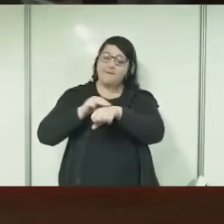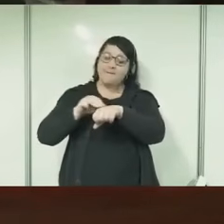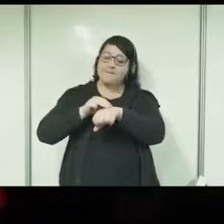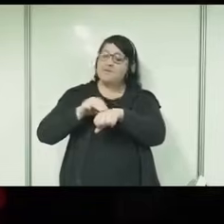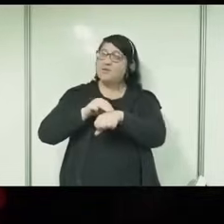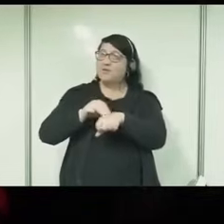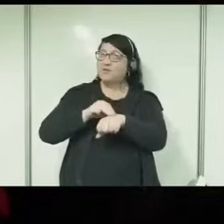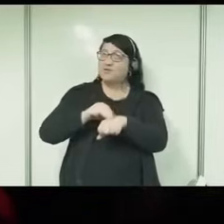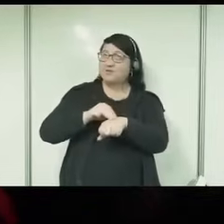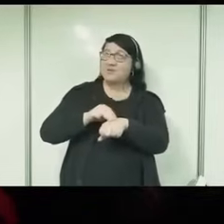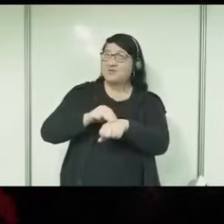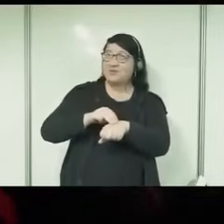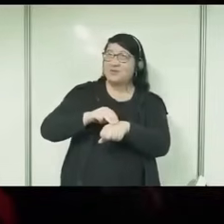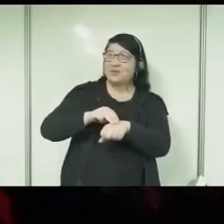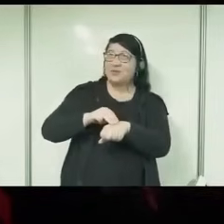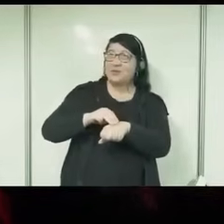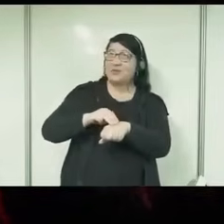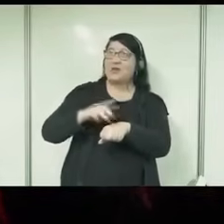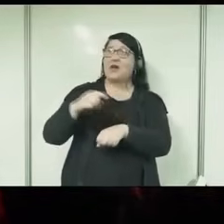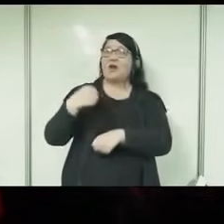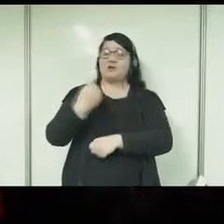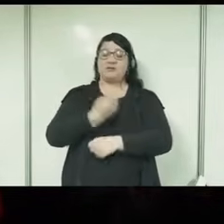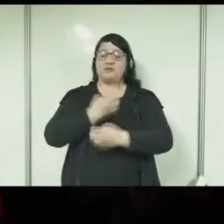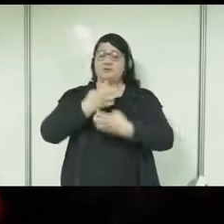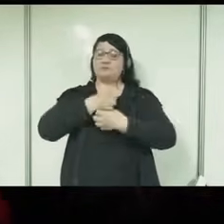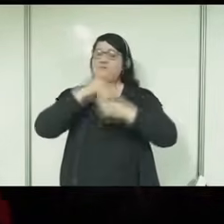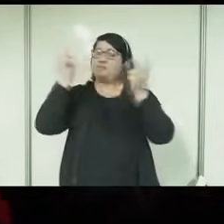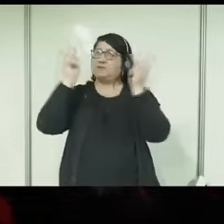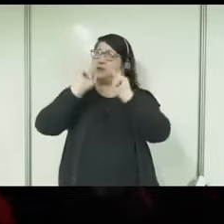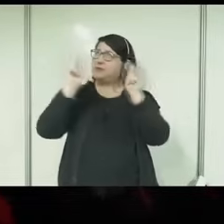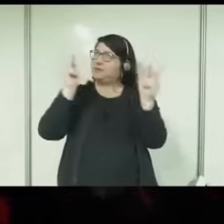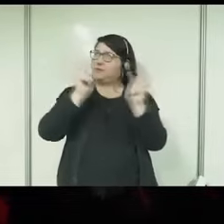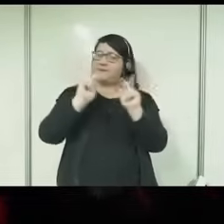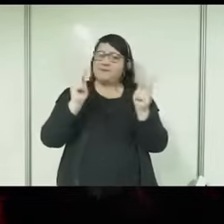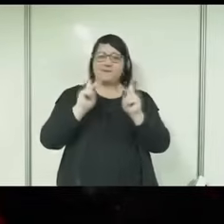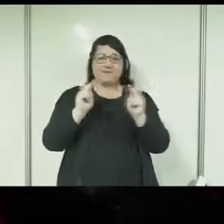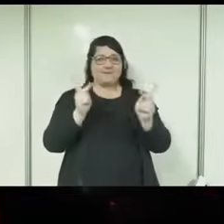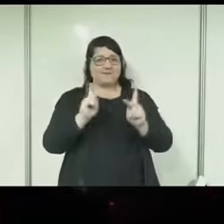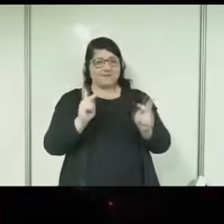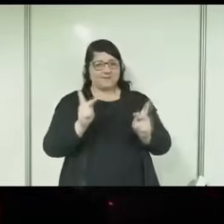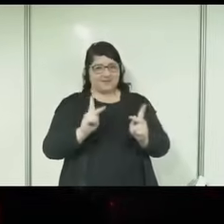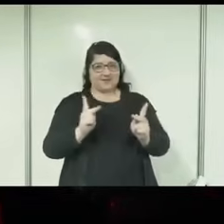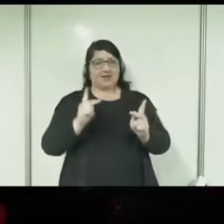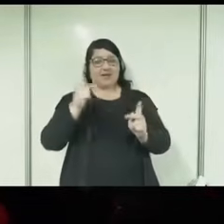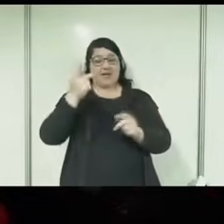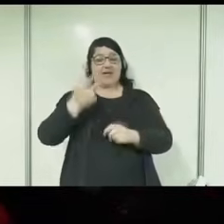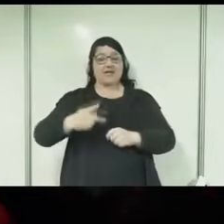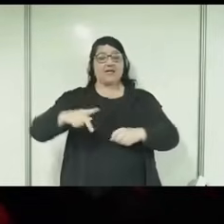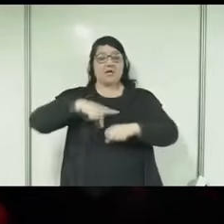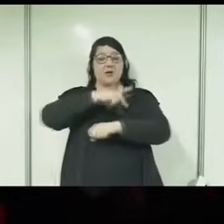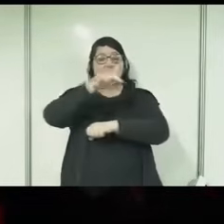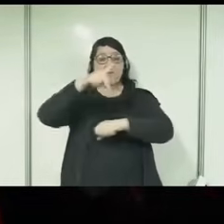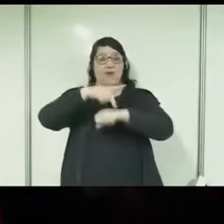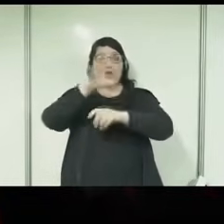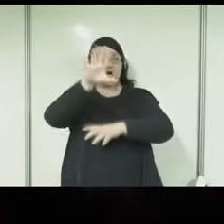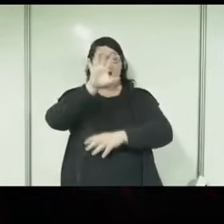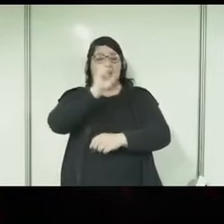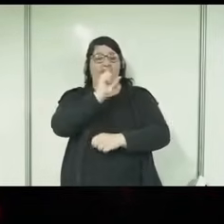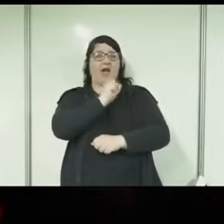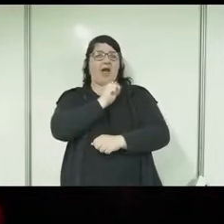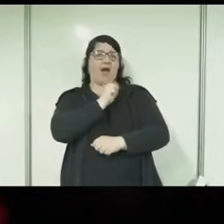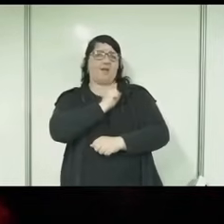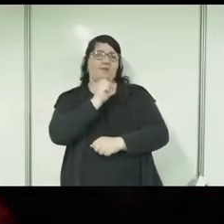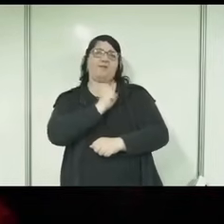paz. A nossa pátria de tantos amores, a Ti venere